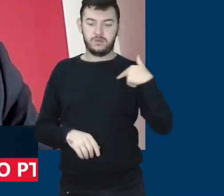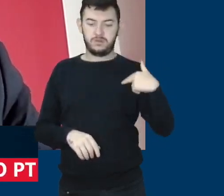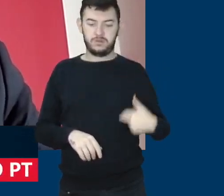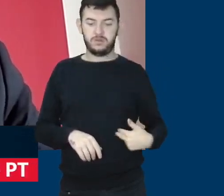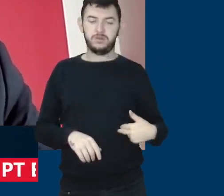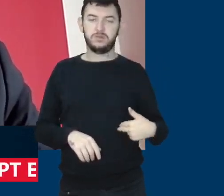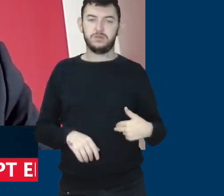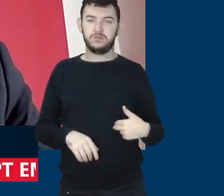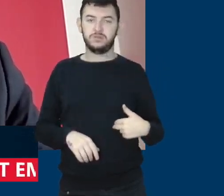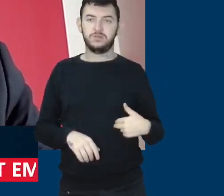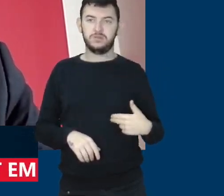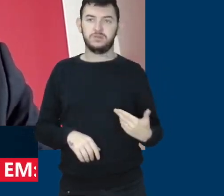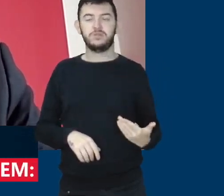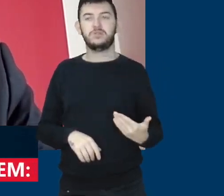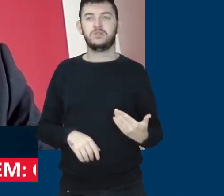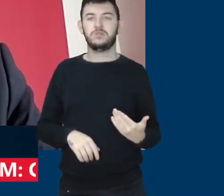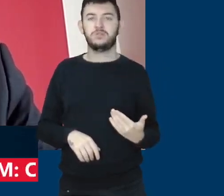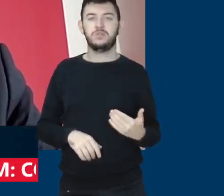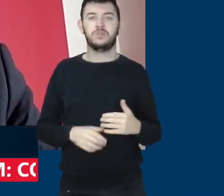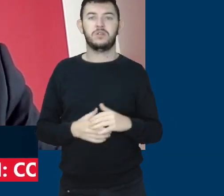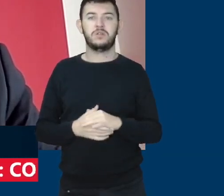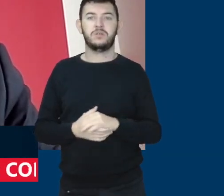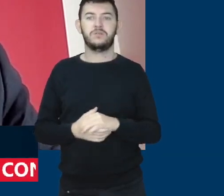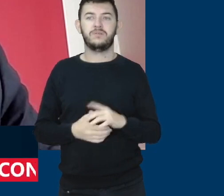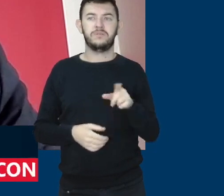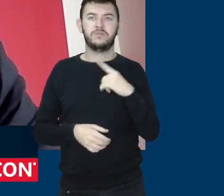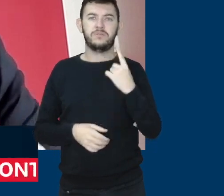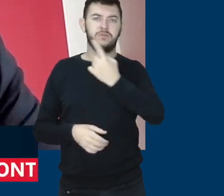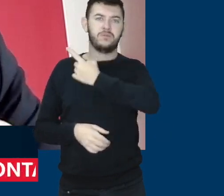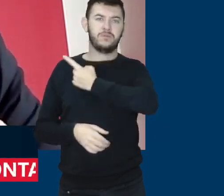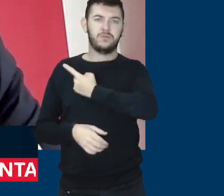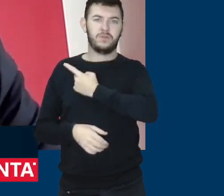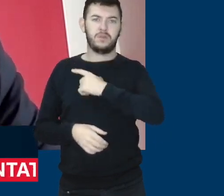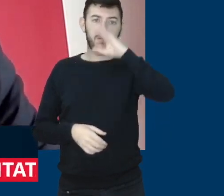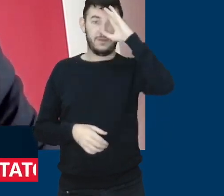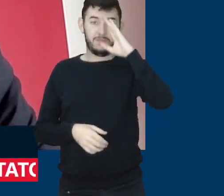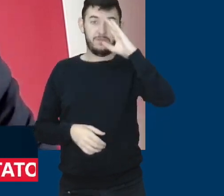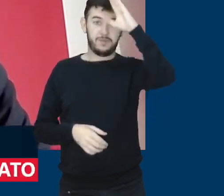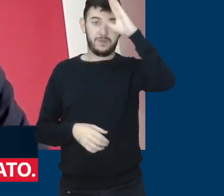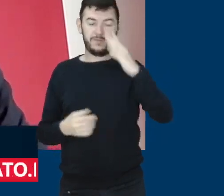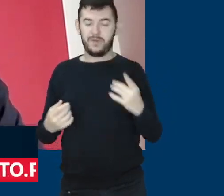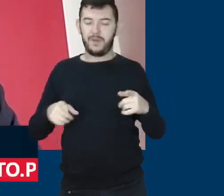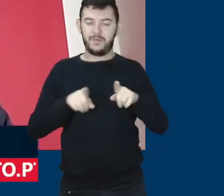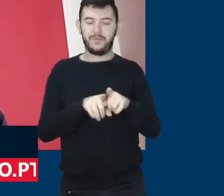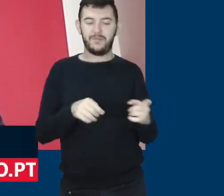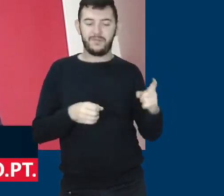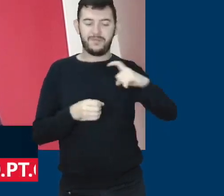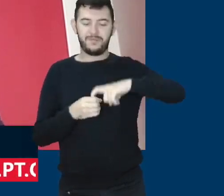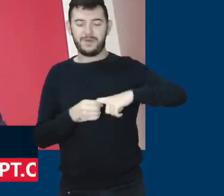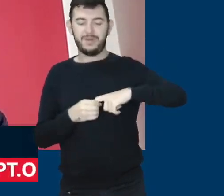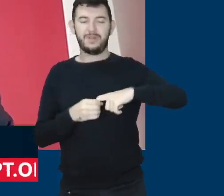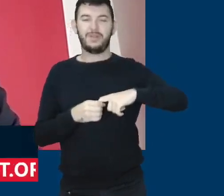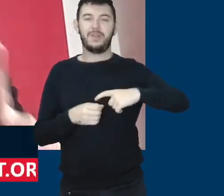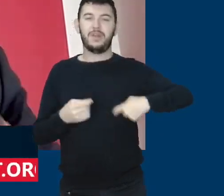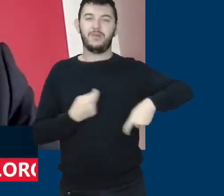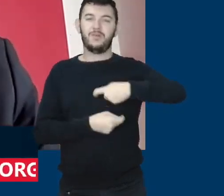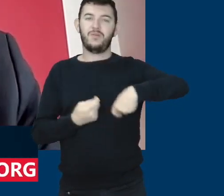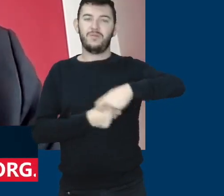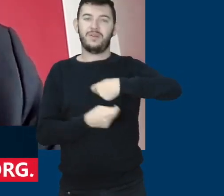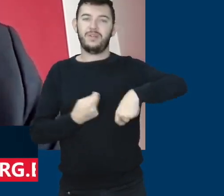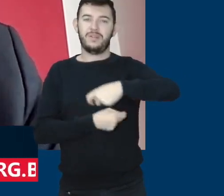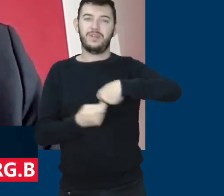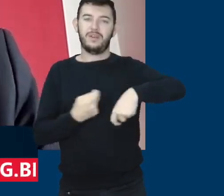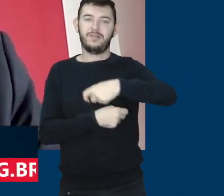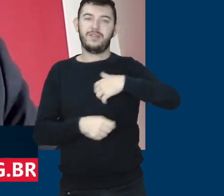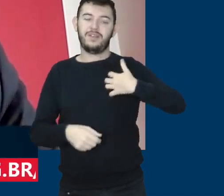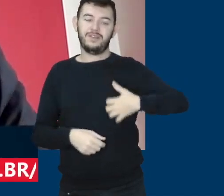maneira, nos deslocou. Nós éramos o principal parceiro, também analisando da parte da Argentina, passamos